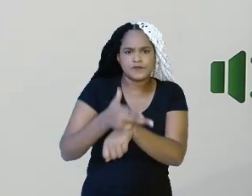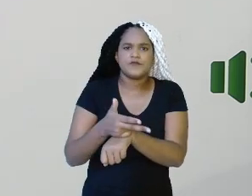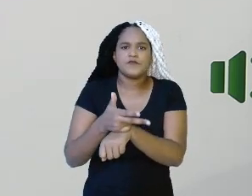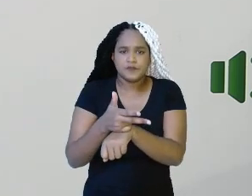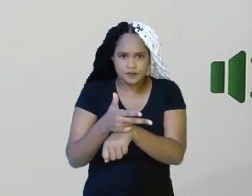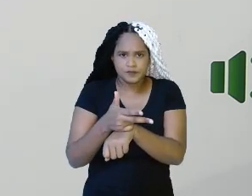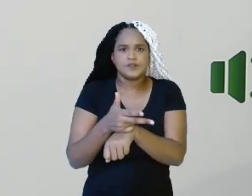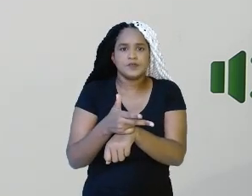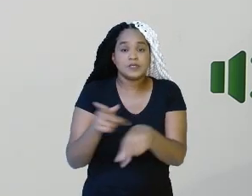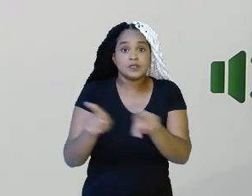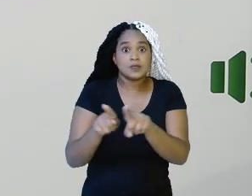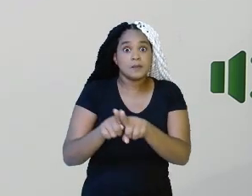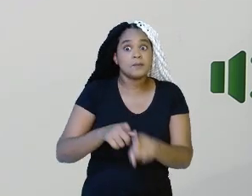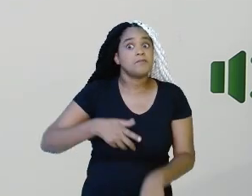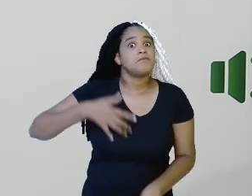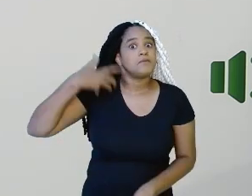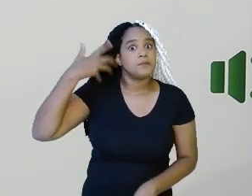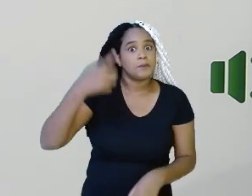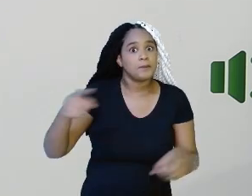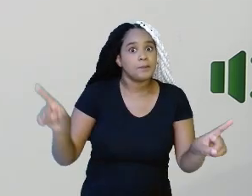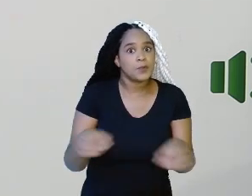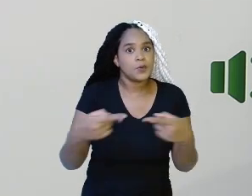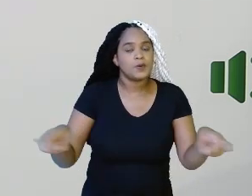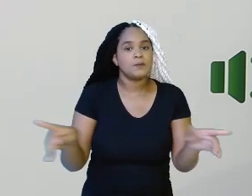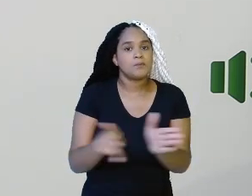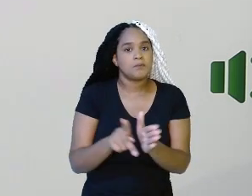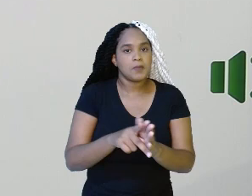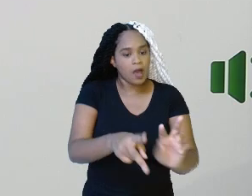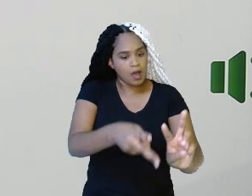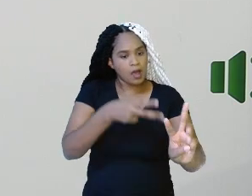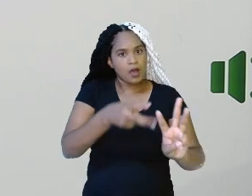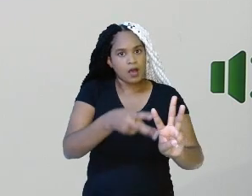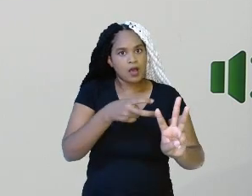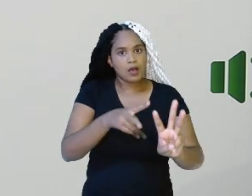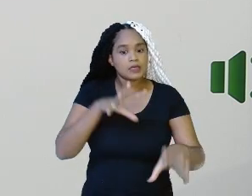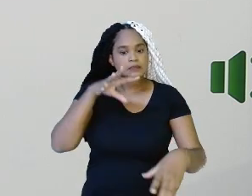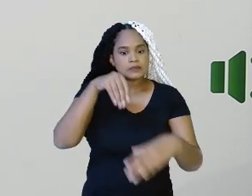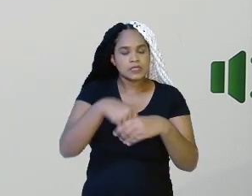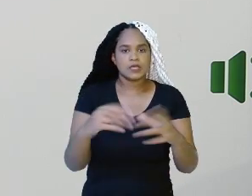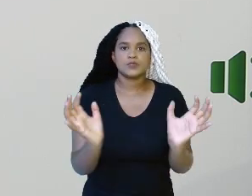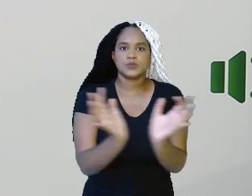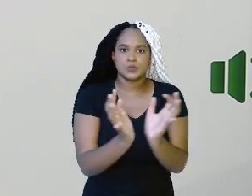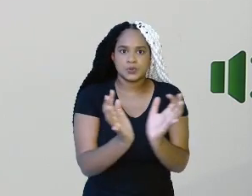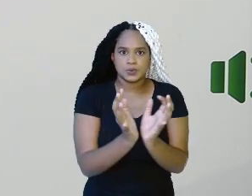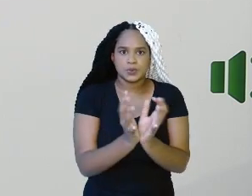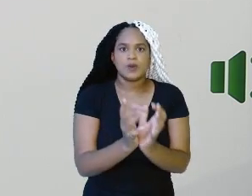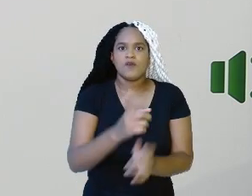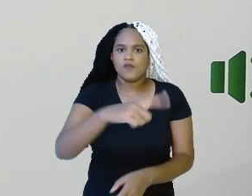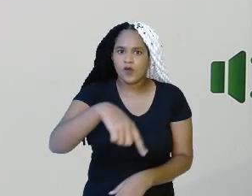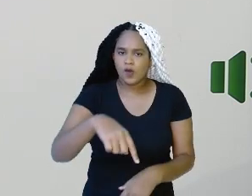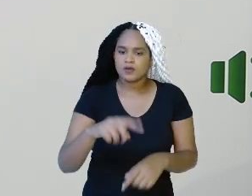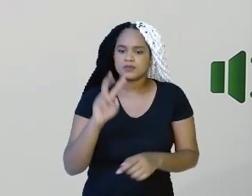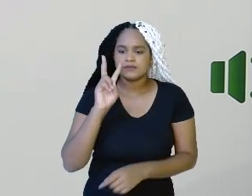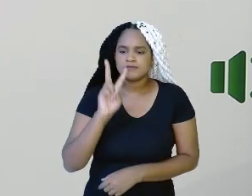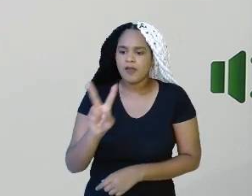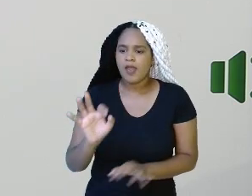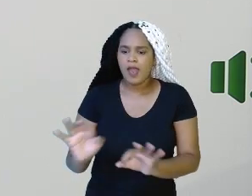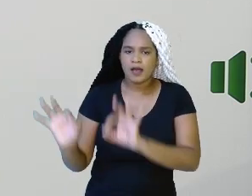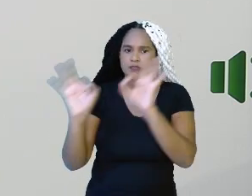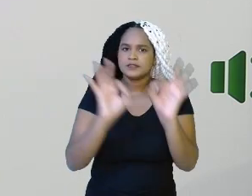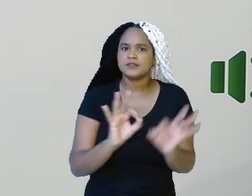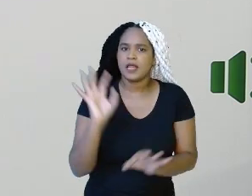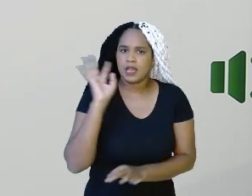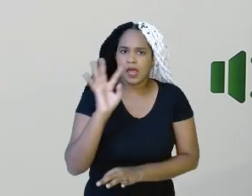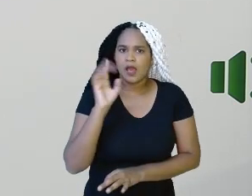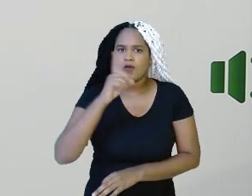vídeos e músicas tradicionais que eles cantam lá na tribo. Eu acho que vale a pena conferir, de repente fazer uma exposição legal